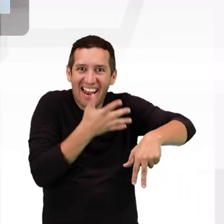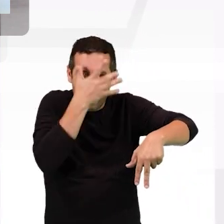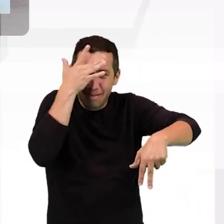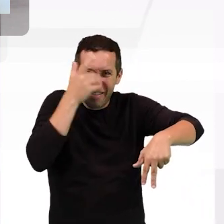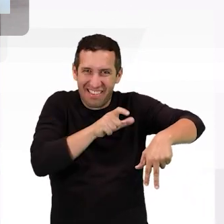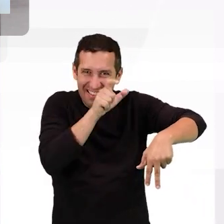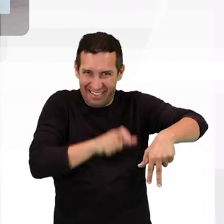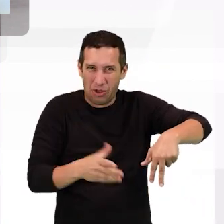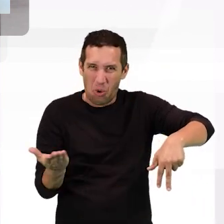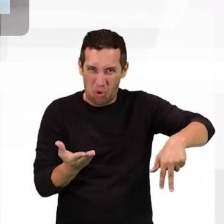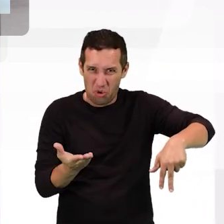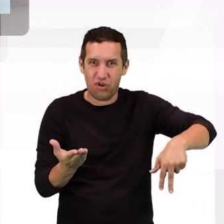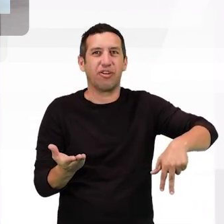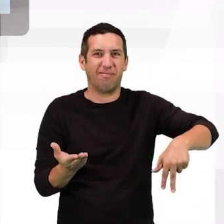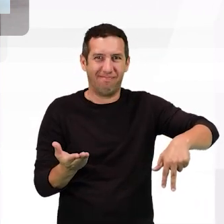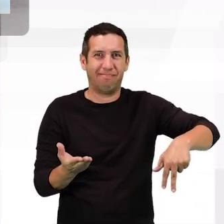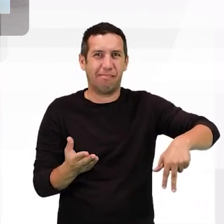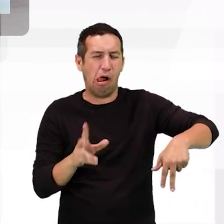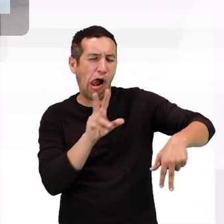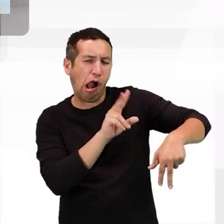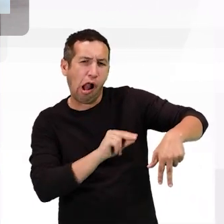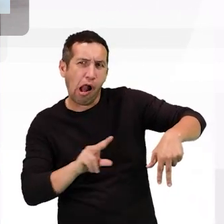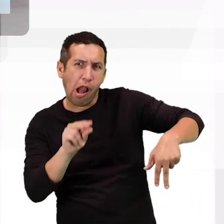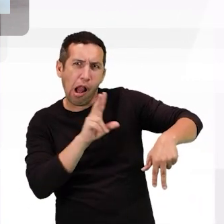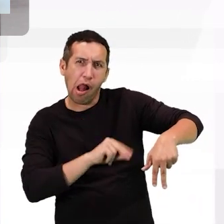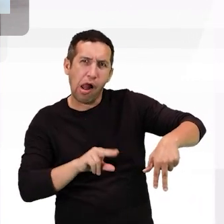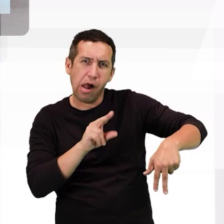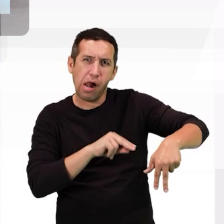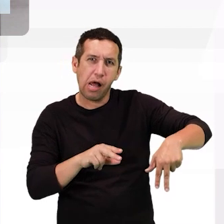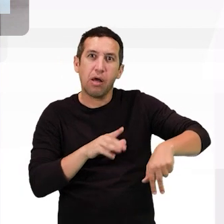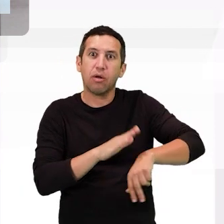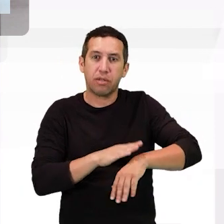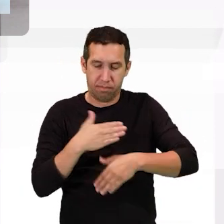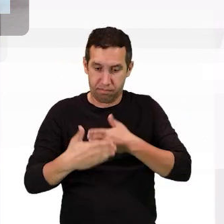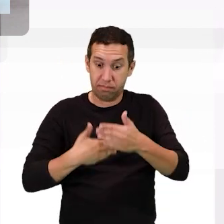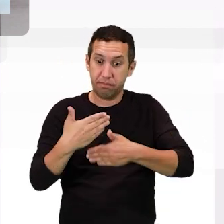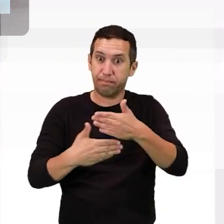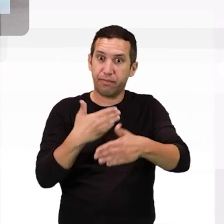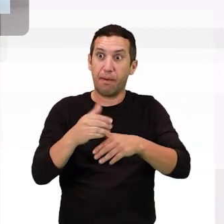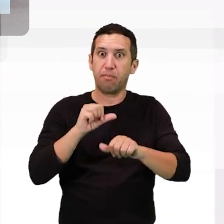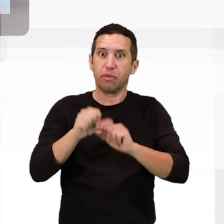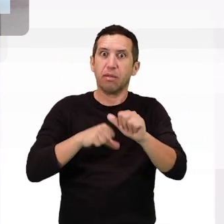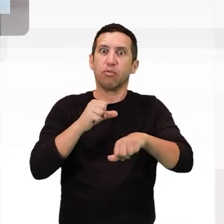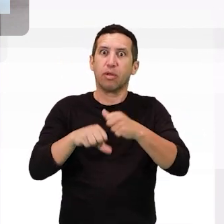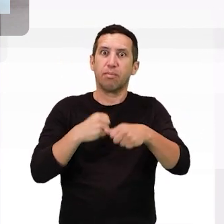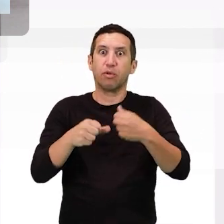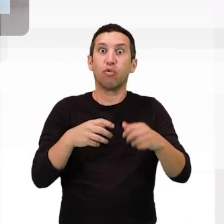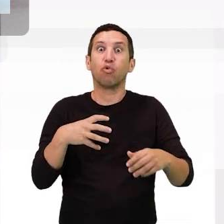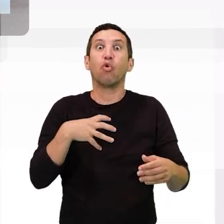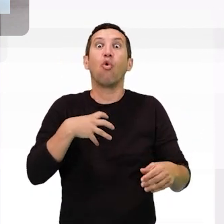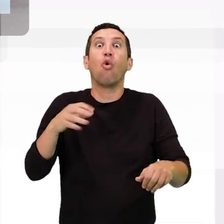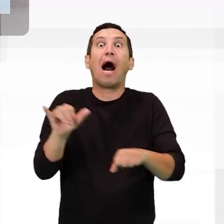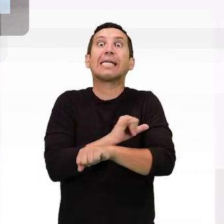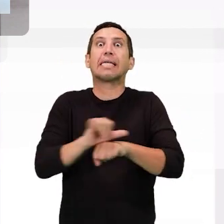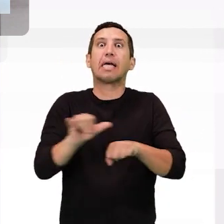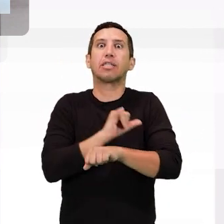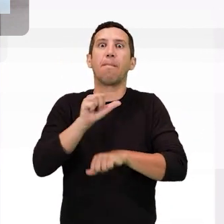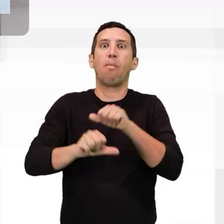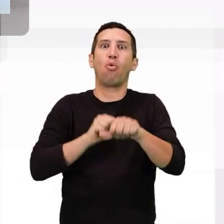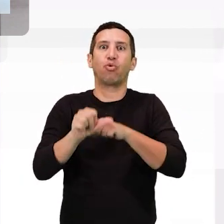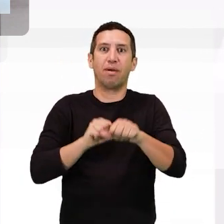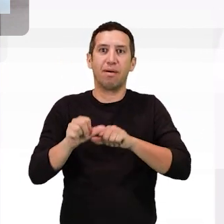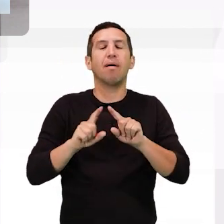aliciar os trabalhadores, elas vão se transformando, vão se sofisticando ao longo do tempo,